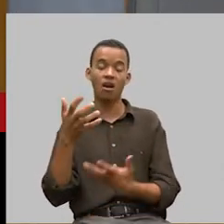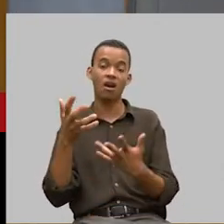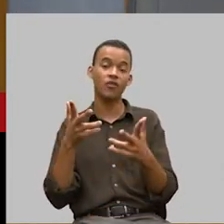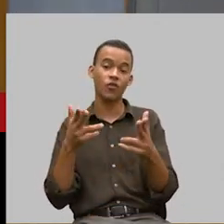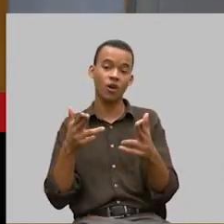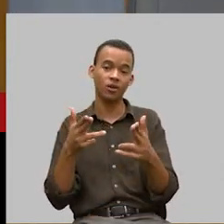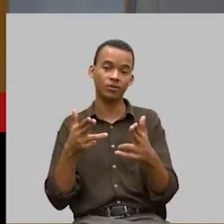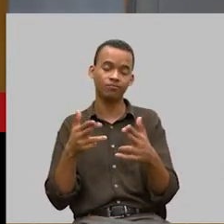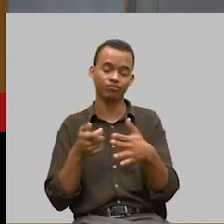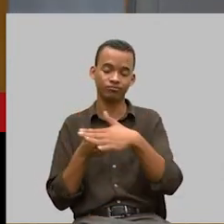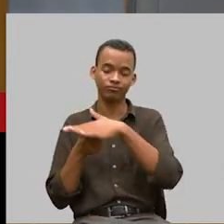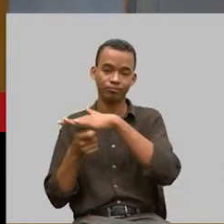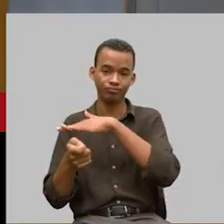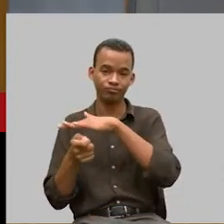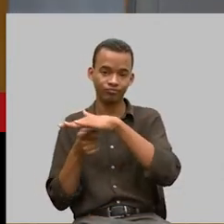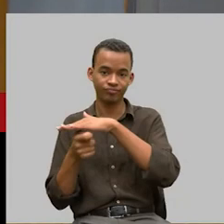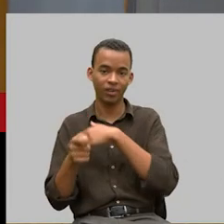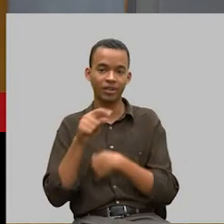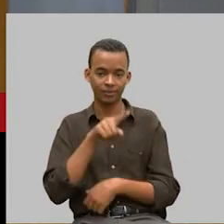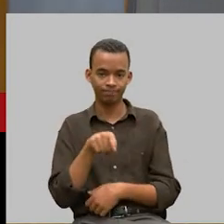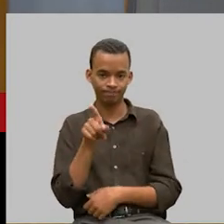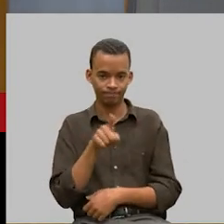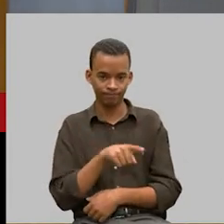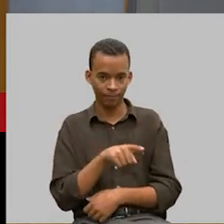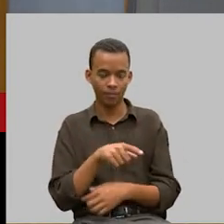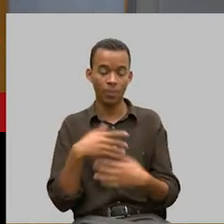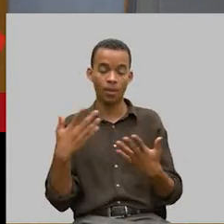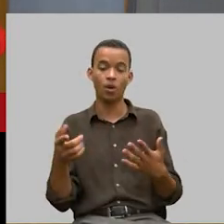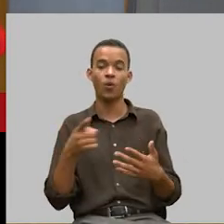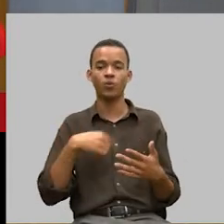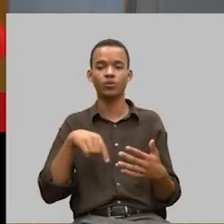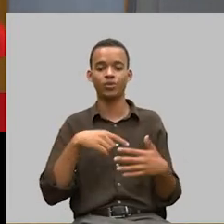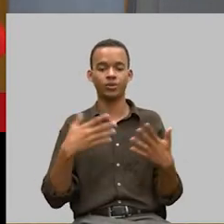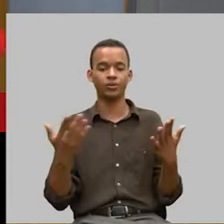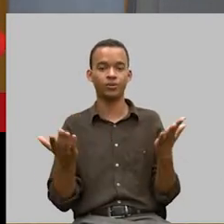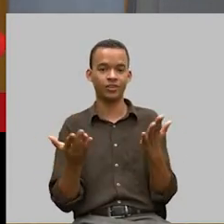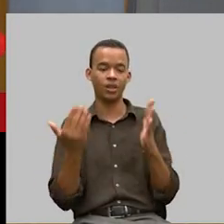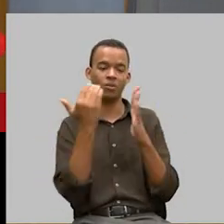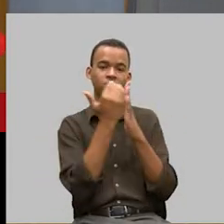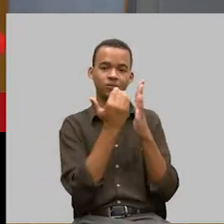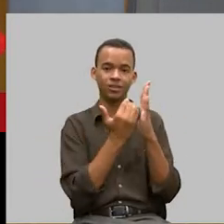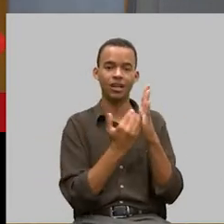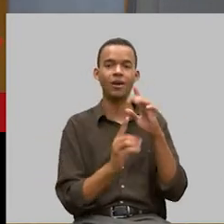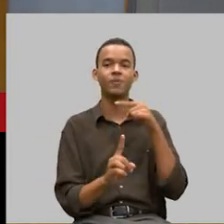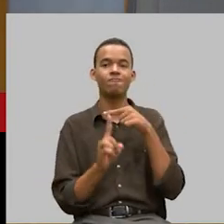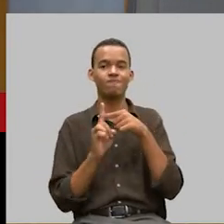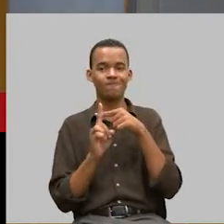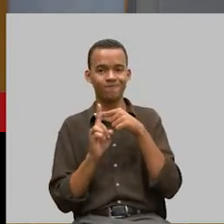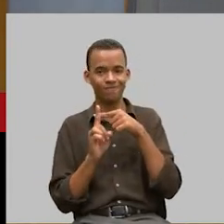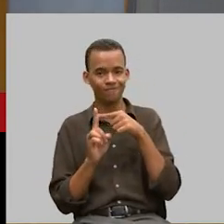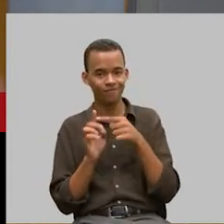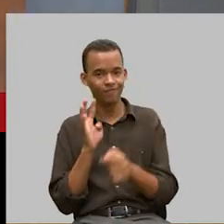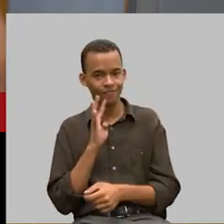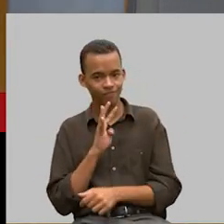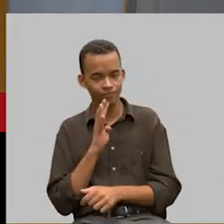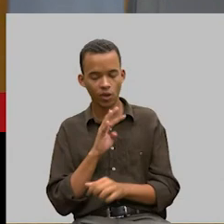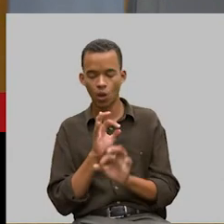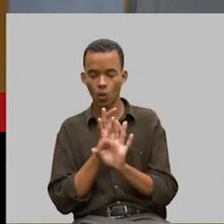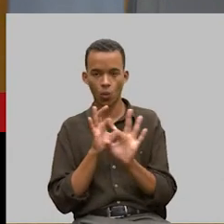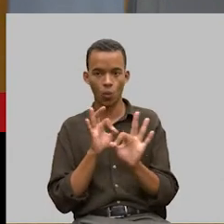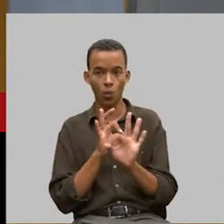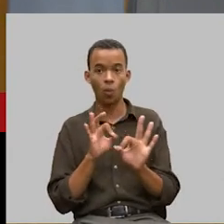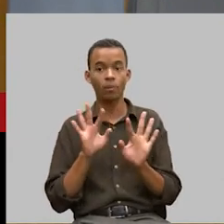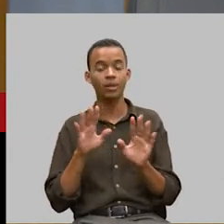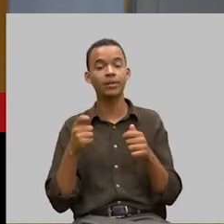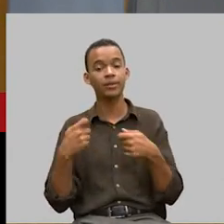positiva bacana demais esse espaço aqui mas a gente tem que falar sobre isso porque o o detalhamento do